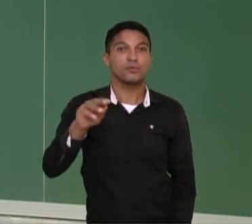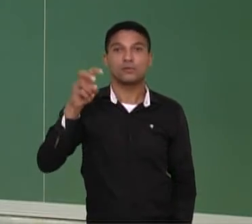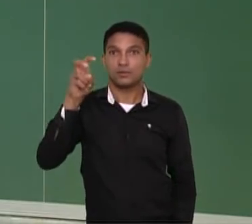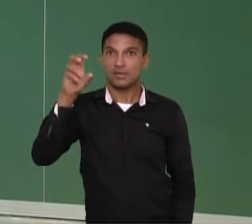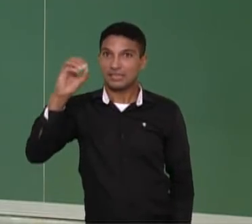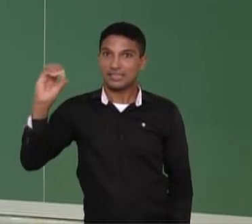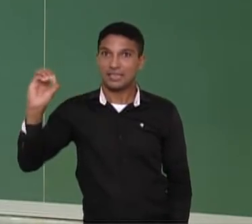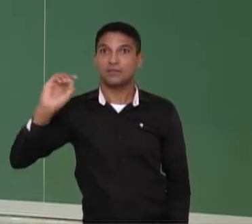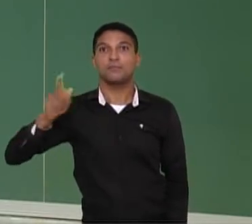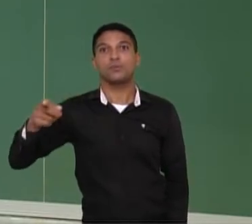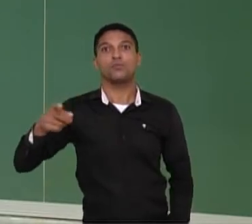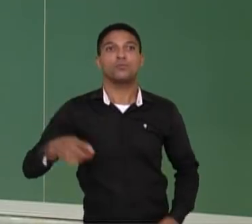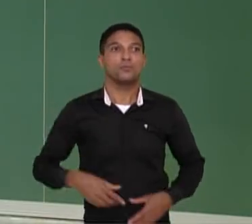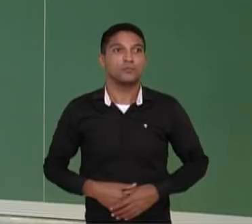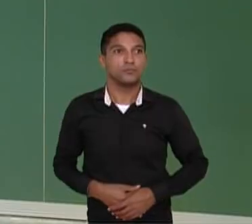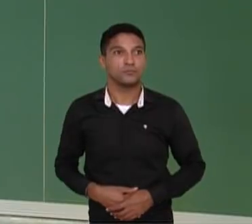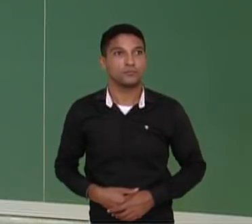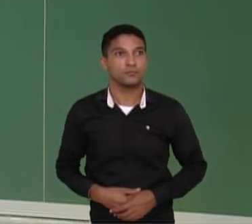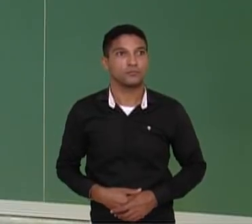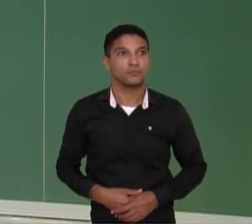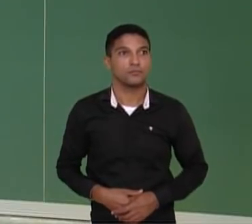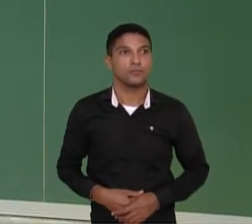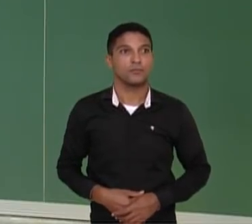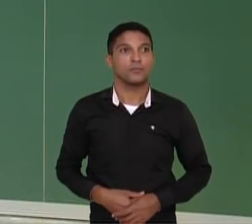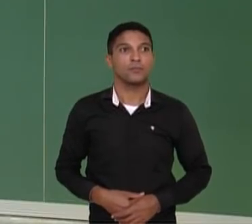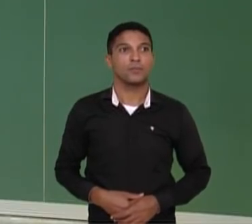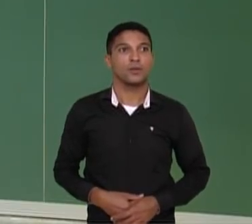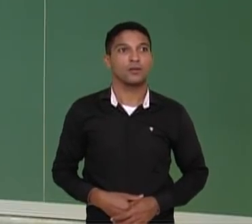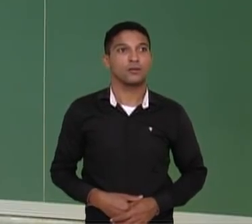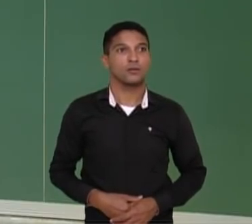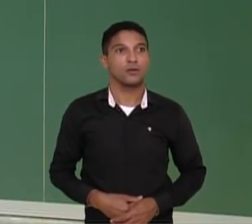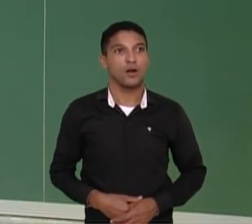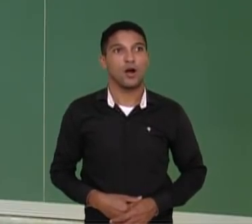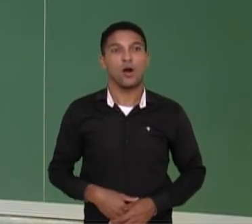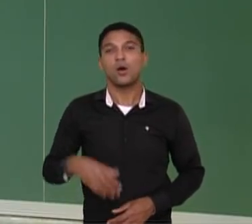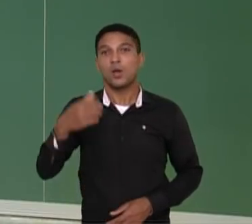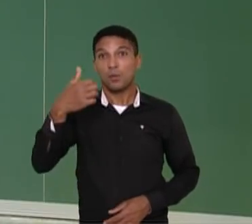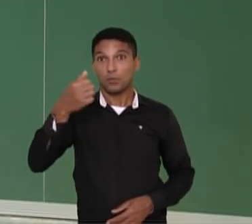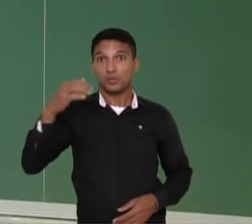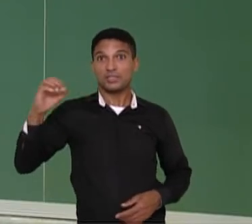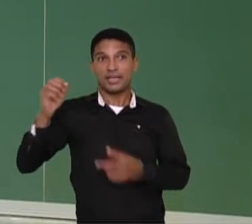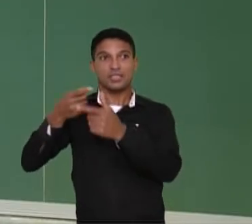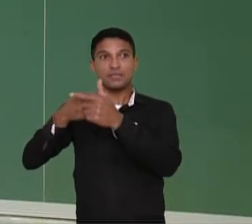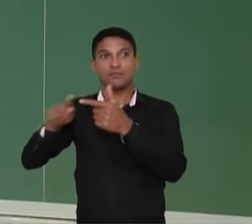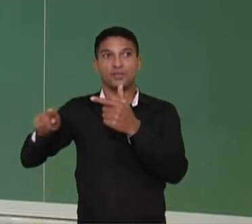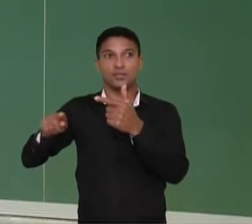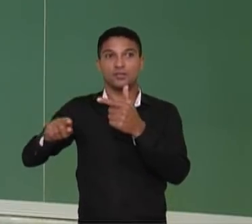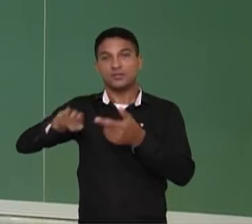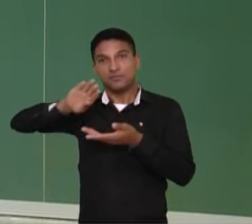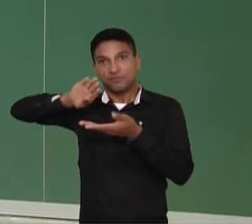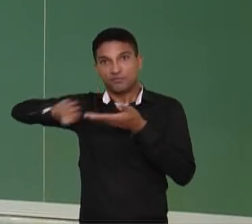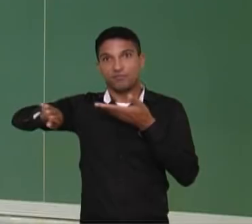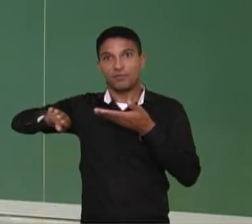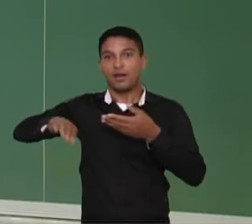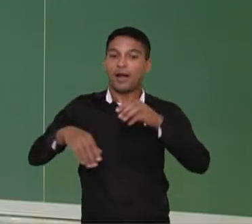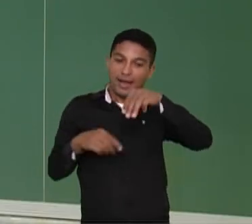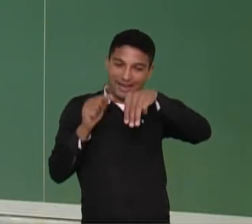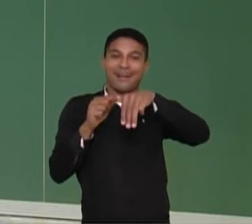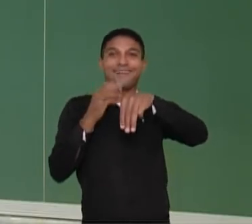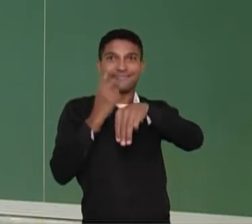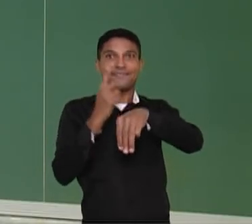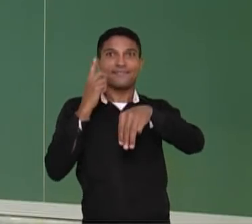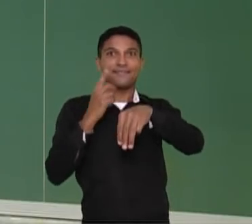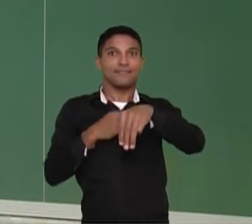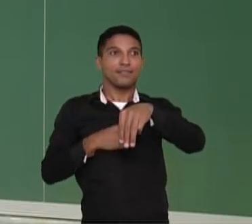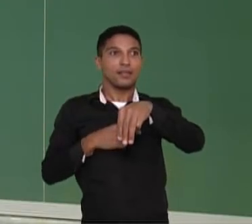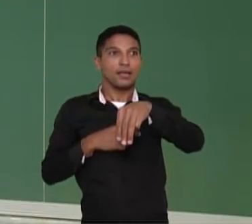9.500.000, certo? Primeira divisão por 100. Eu posso só simplesmente tirar 2 zeros. Então, eu já estou aqui, em metro. Agora eu